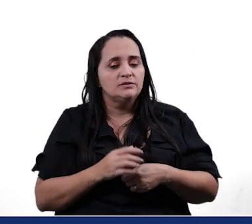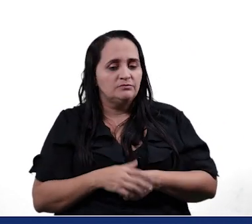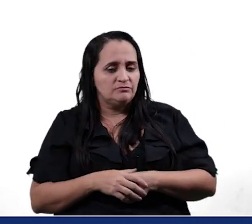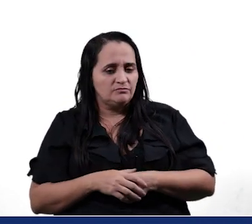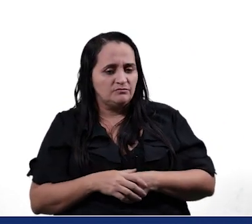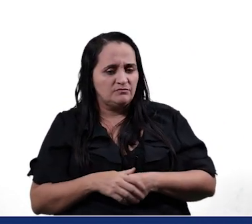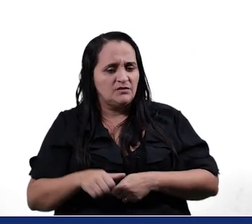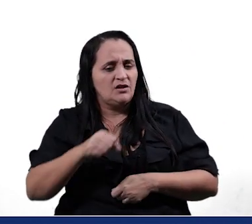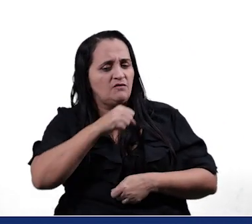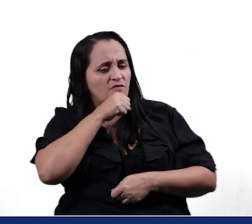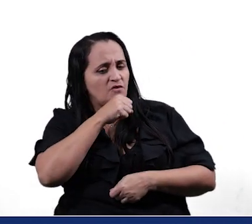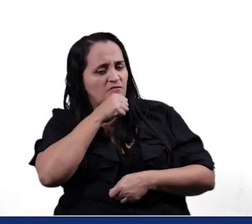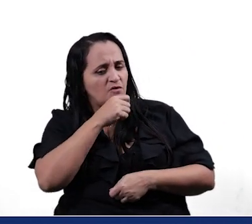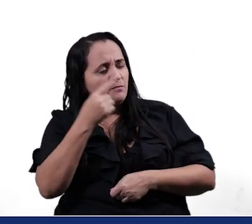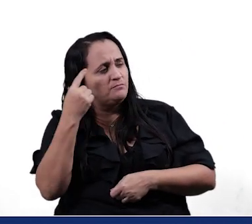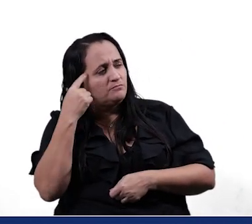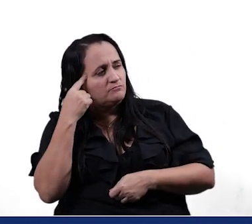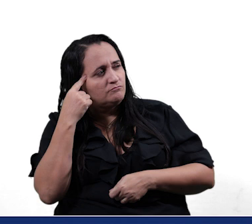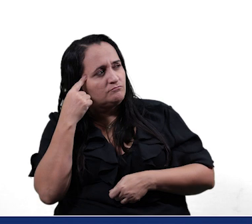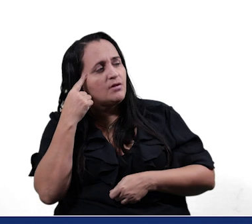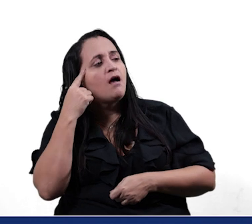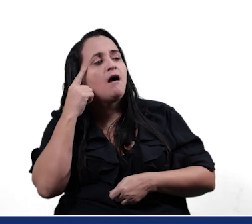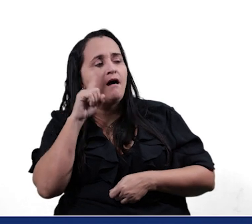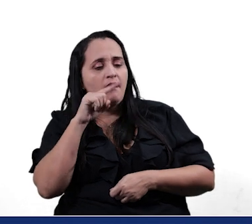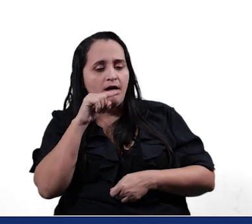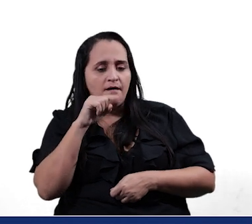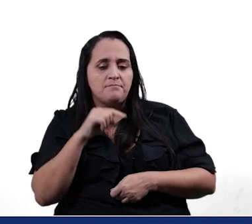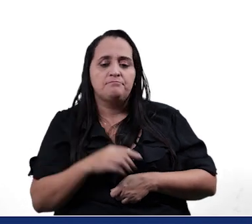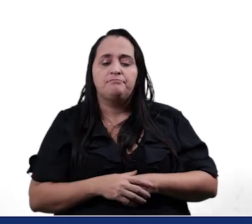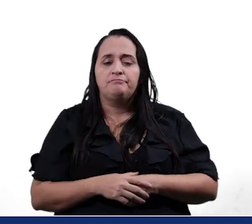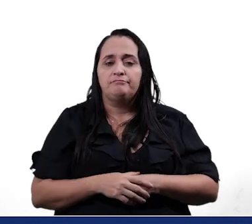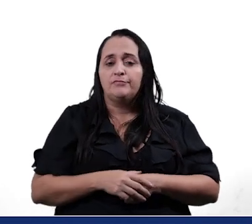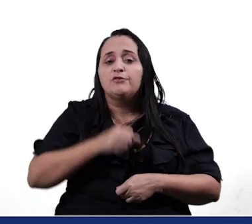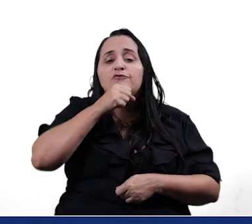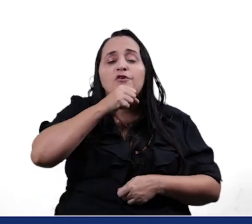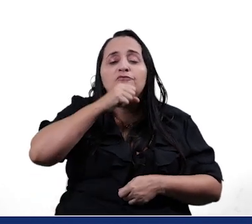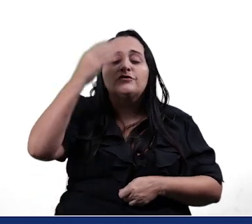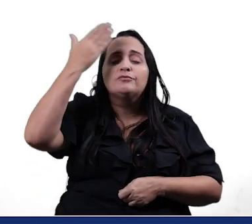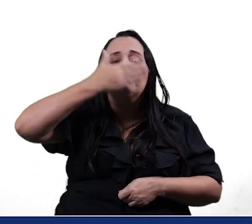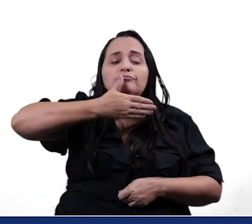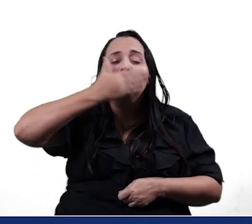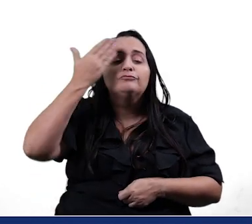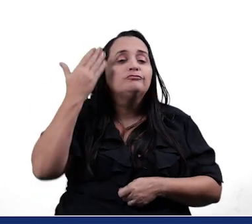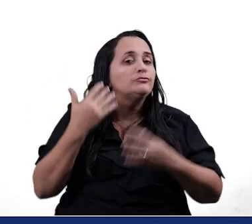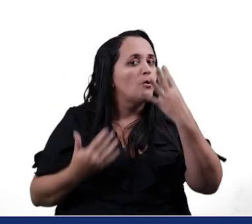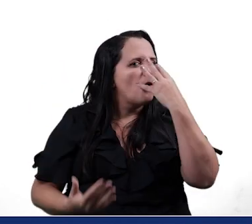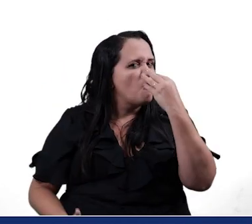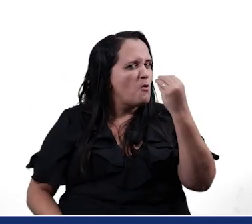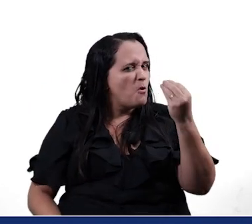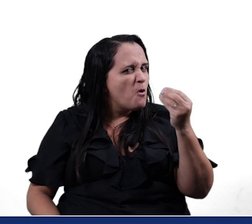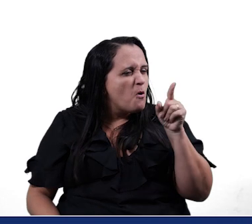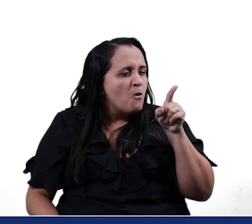Aí a vovó pensa que realmente é Chapeuzinho. A vovó não percebe o fingimento do lobo,